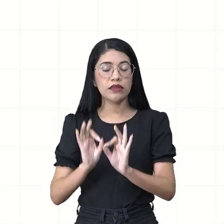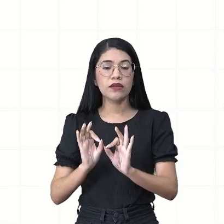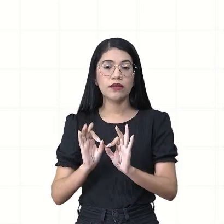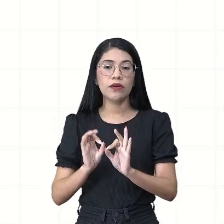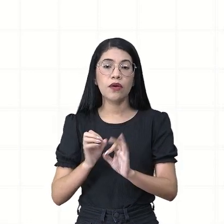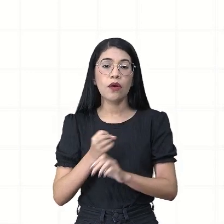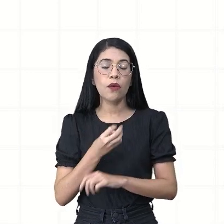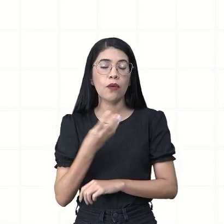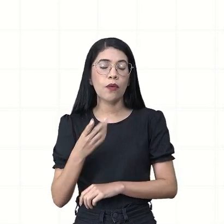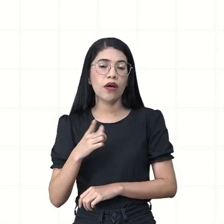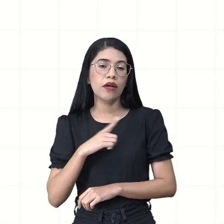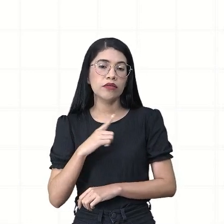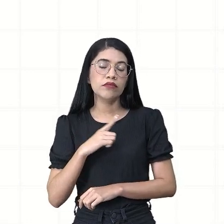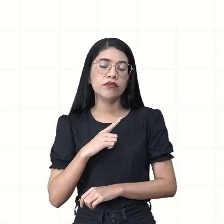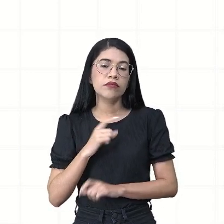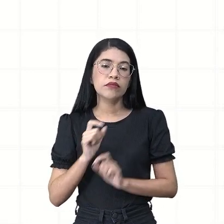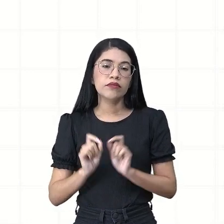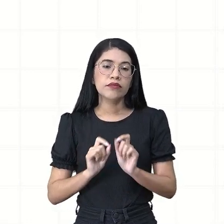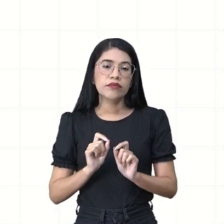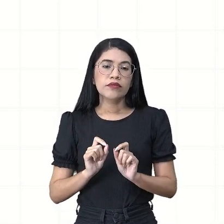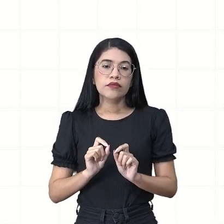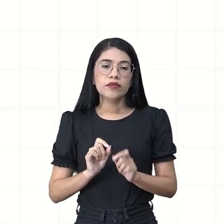vezes vai